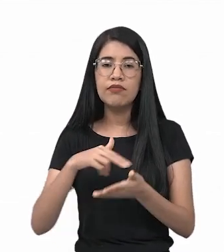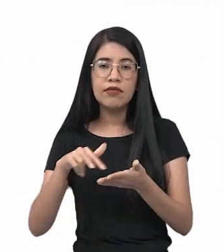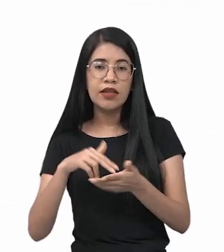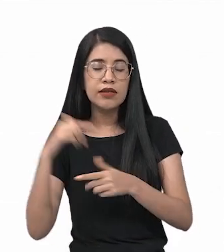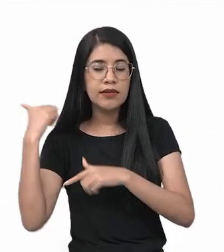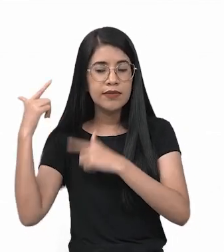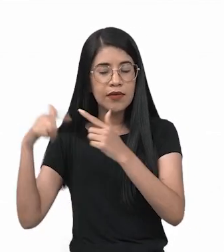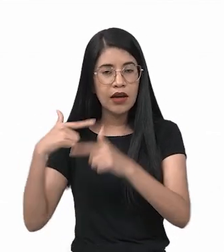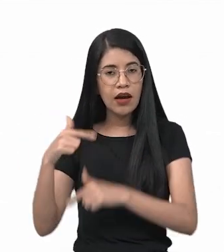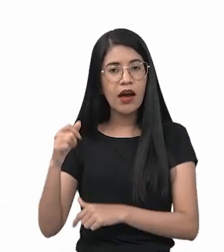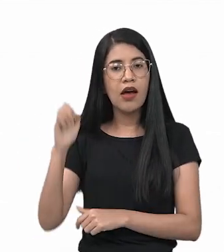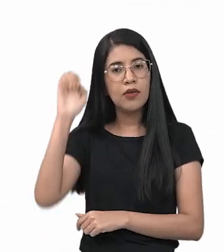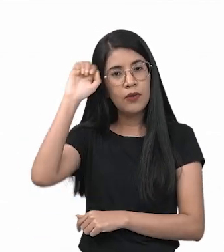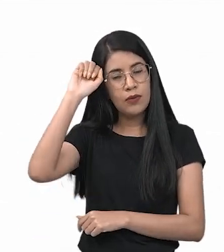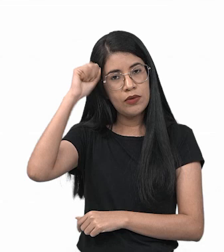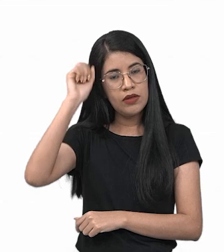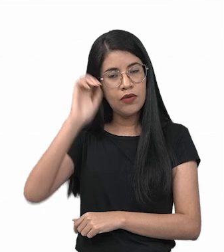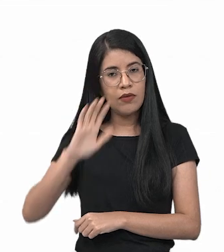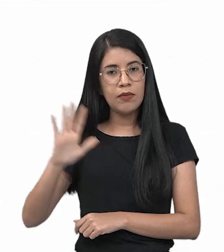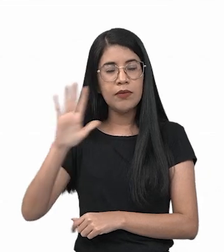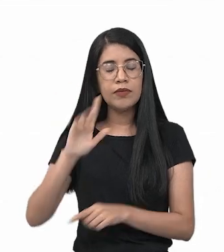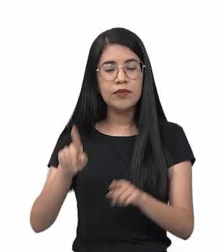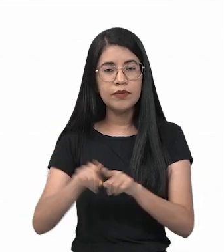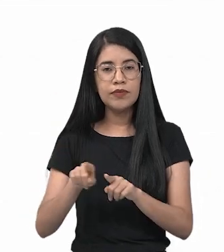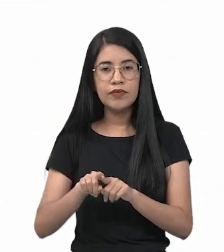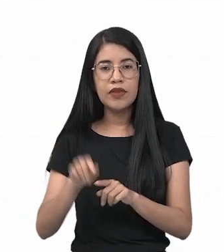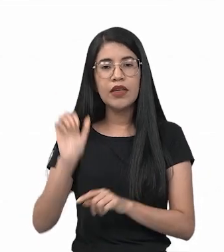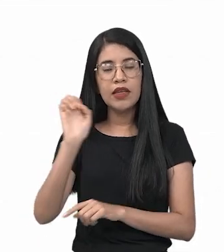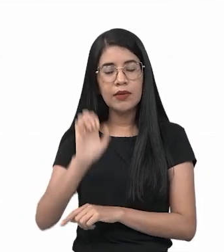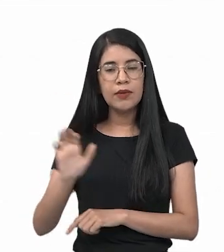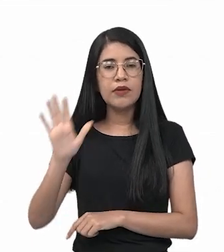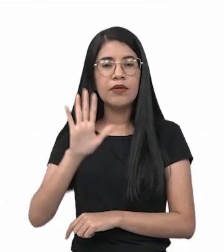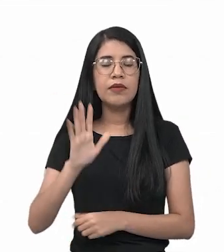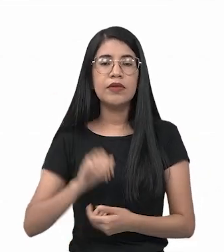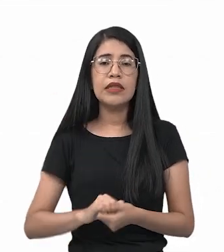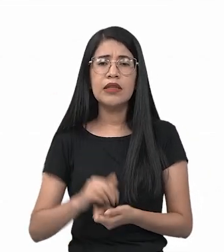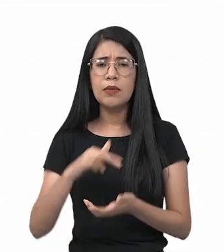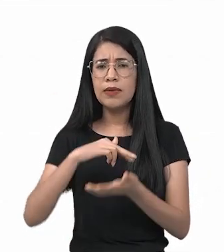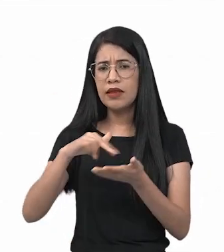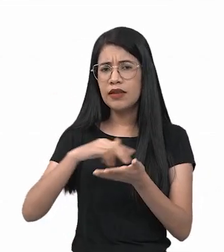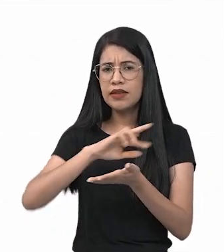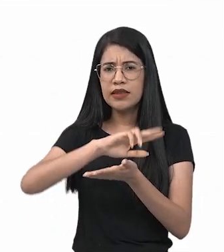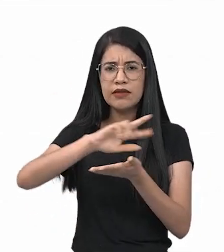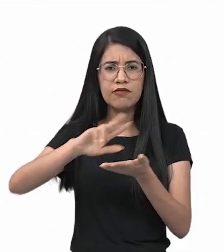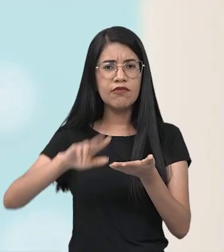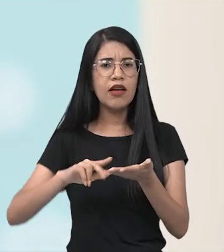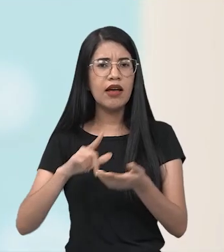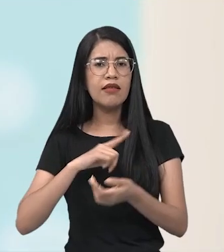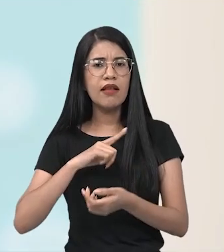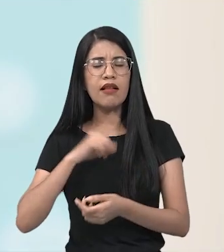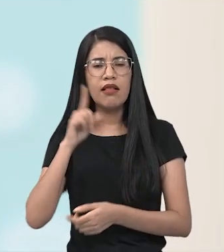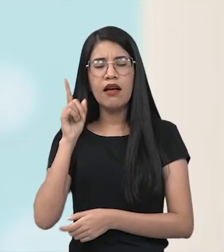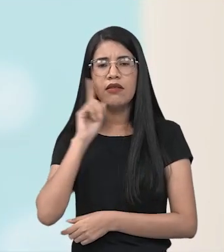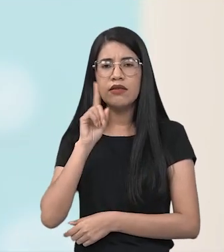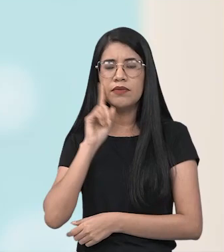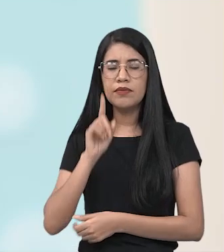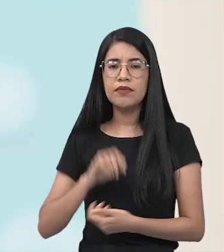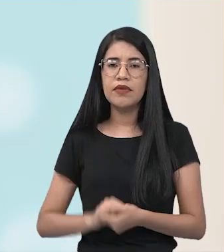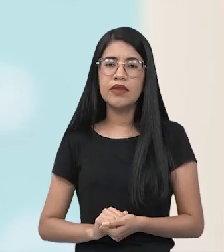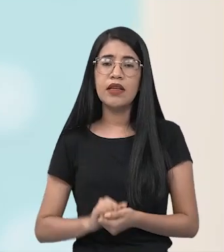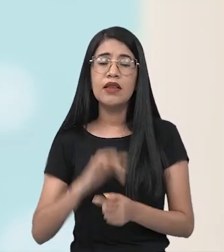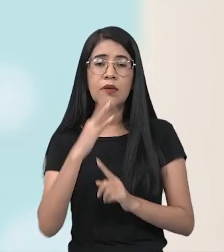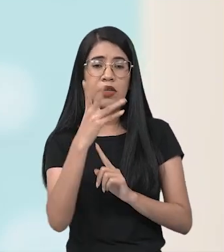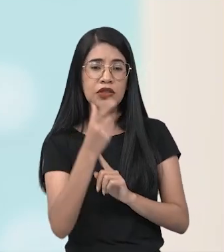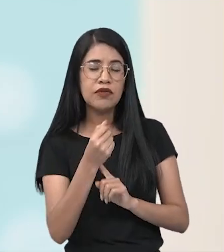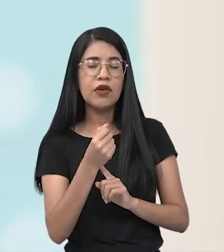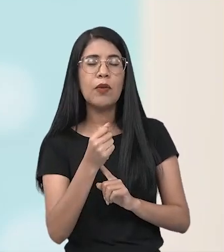dos colonizadores europeus. Então, a gente tem muita dança nos Estados Unidos também. A gente viu um pouco das artes